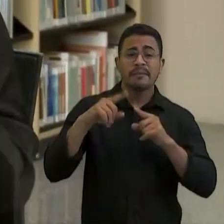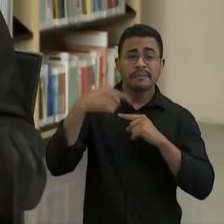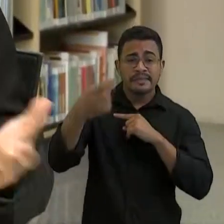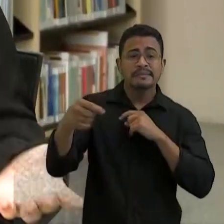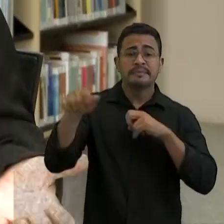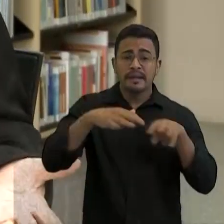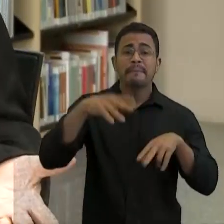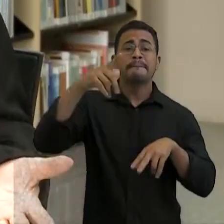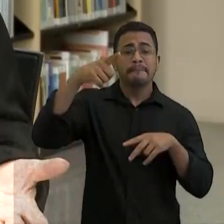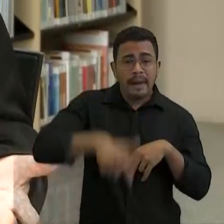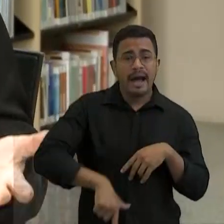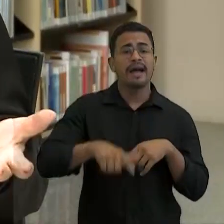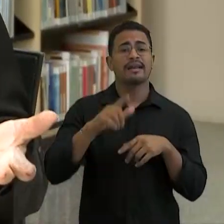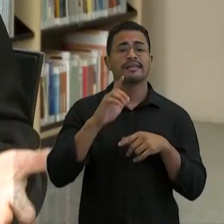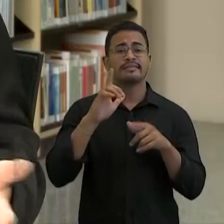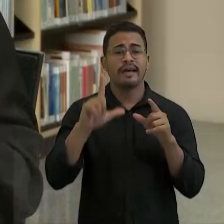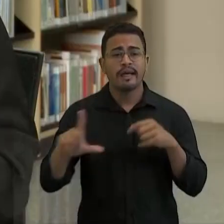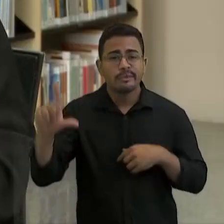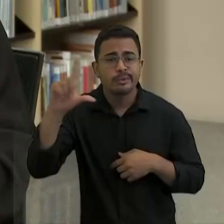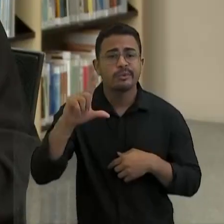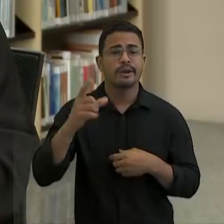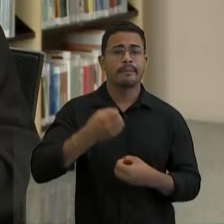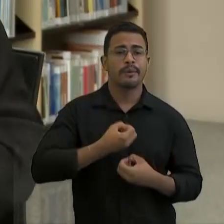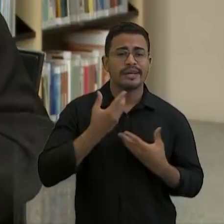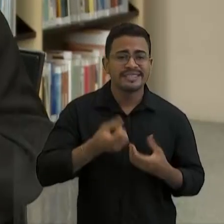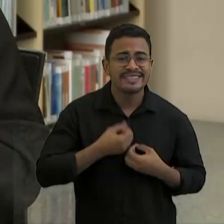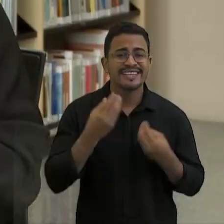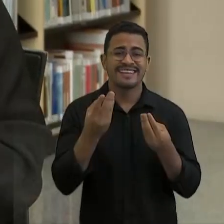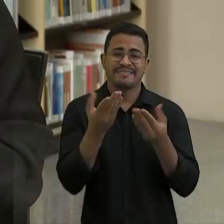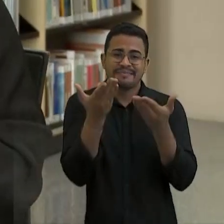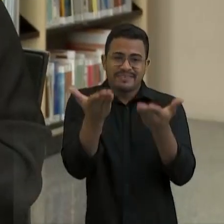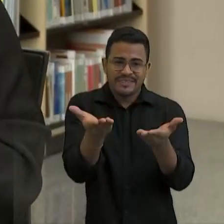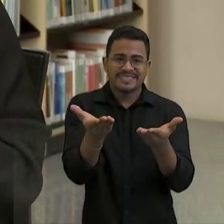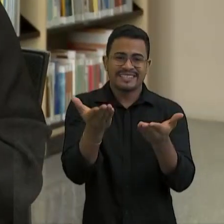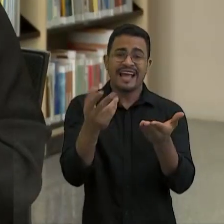muito mais literatura, poesia para você,